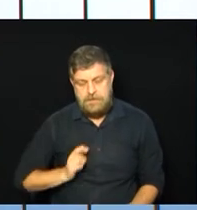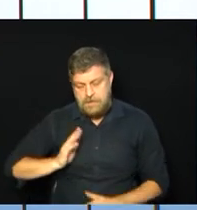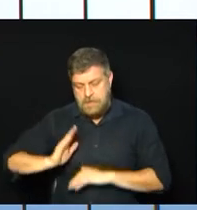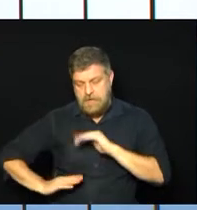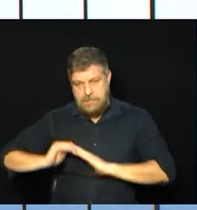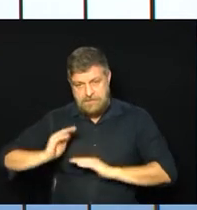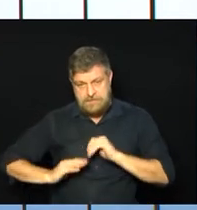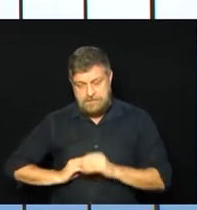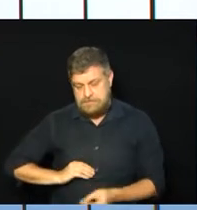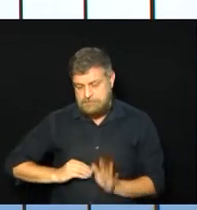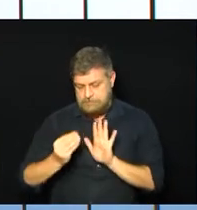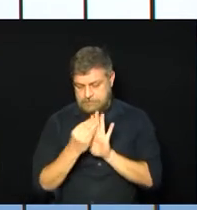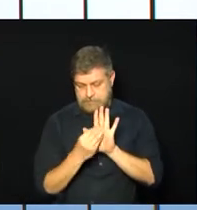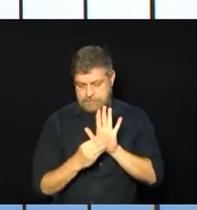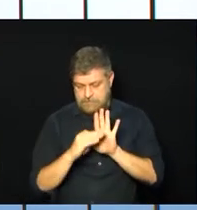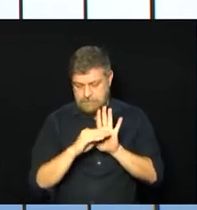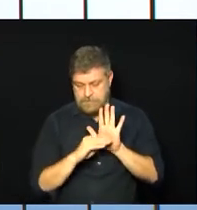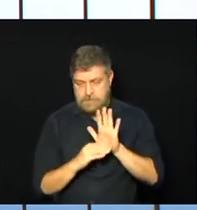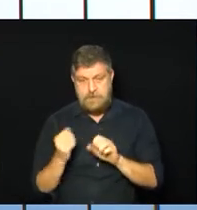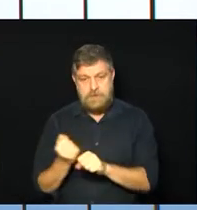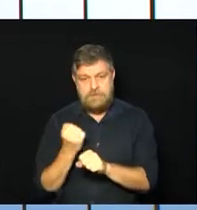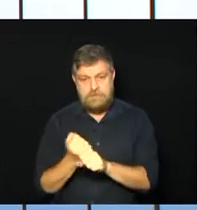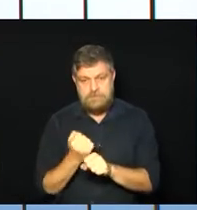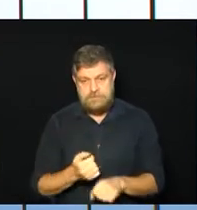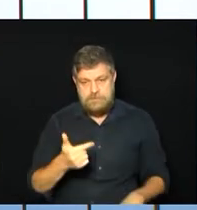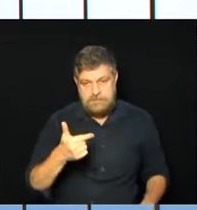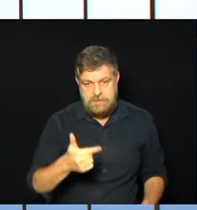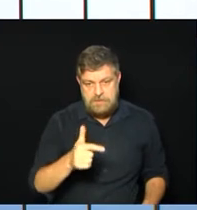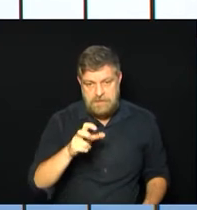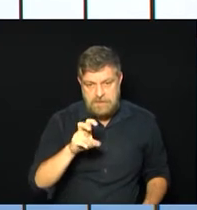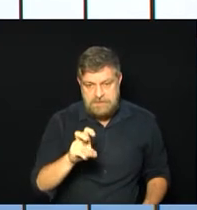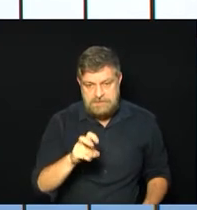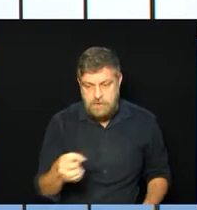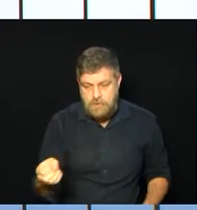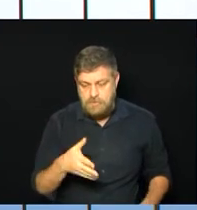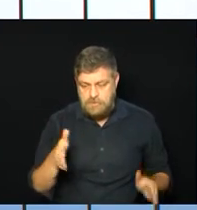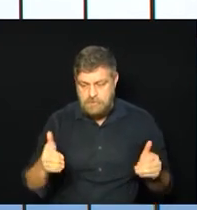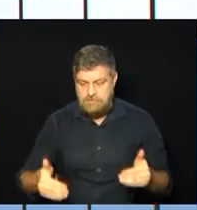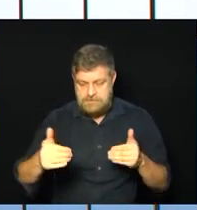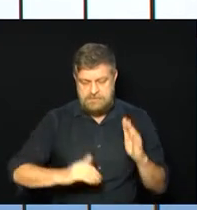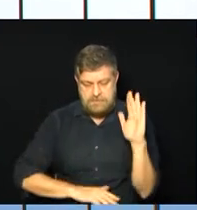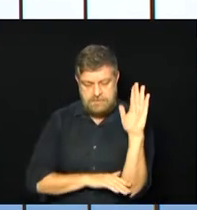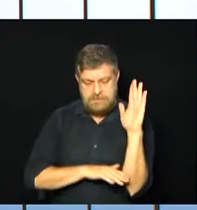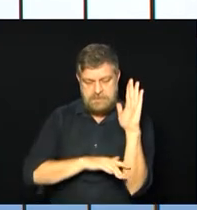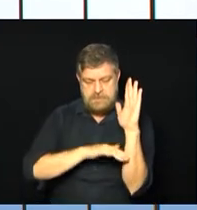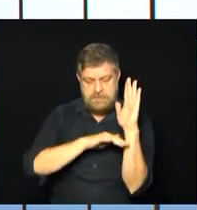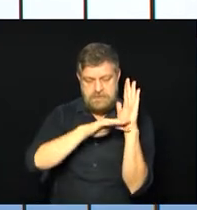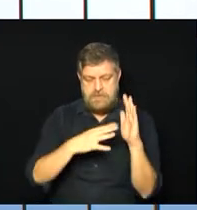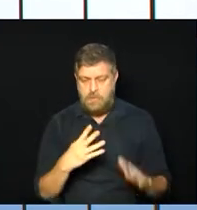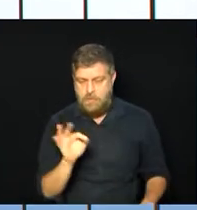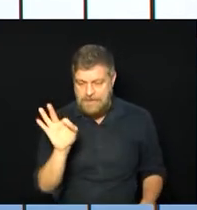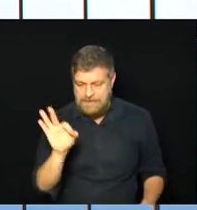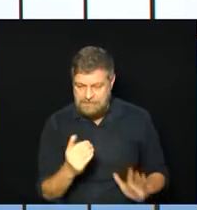que integram o plano está a construção de 25 novos reservatórios, aumentando em 40% o